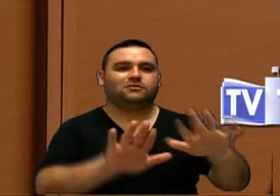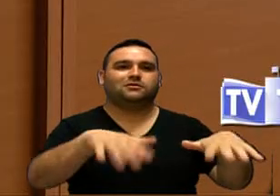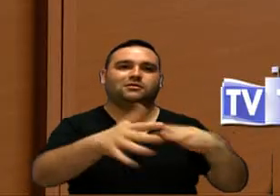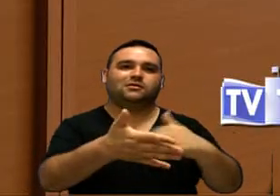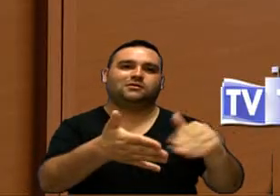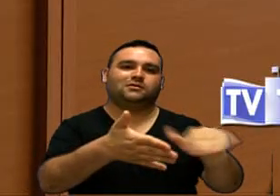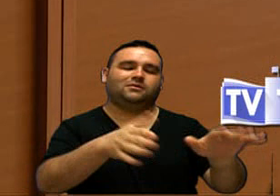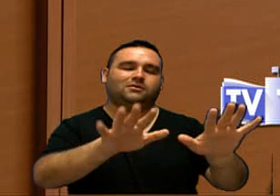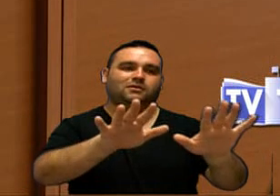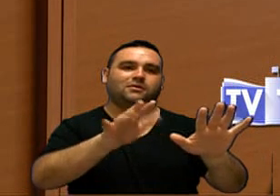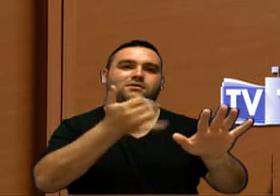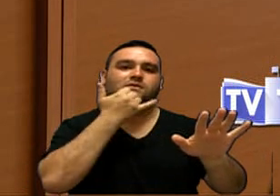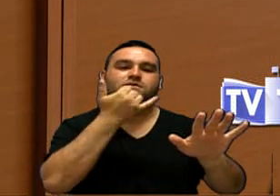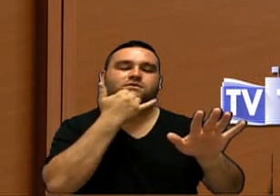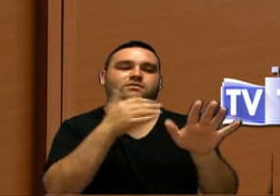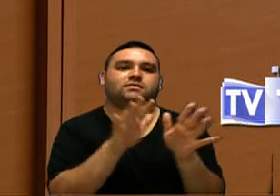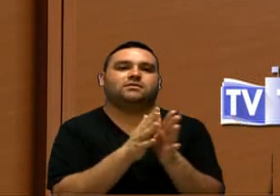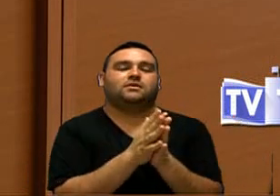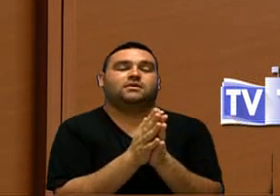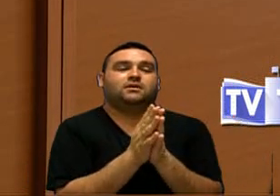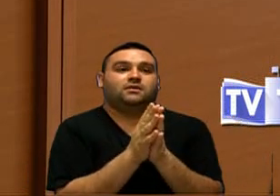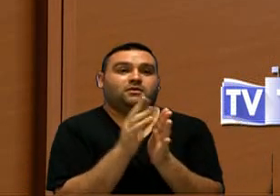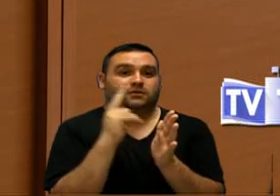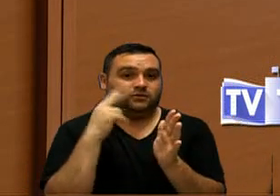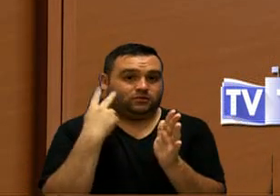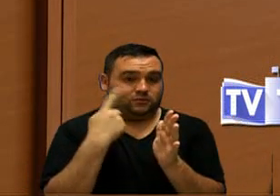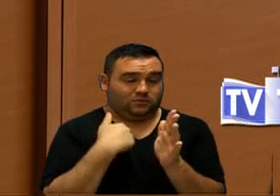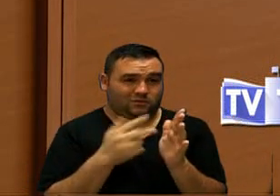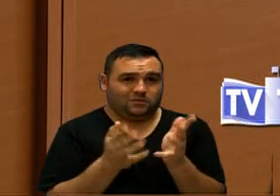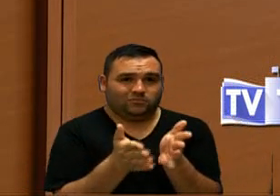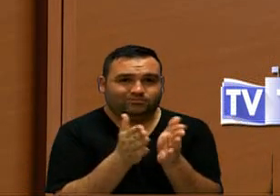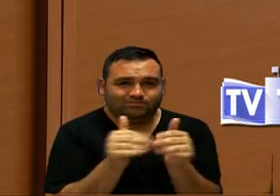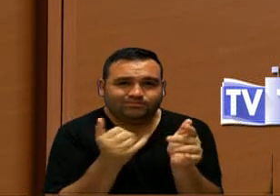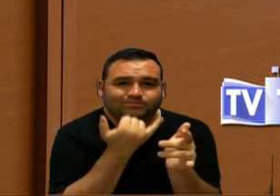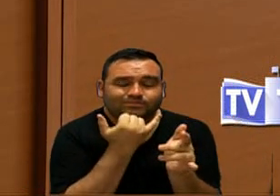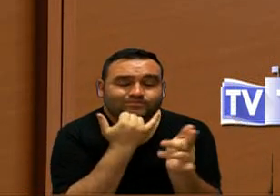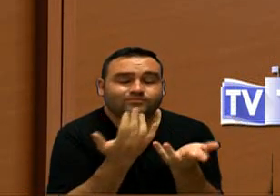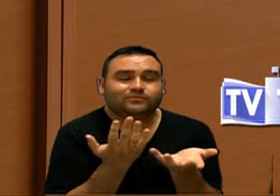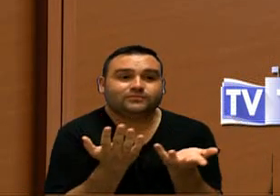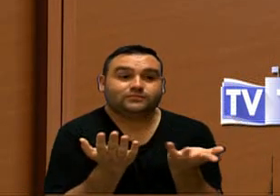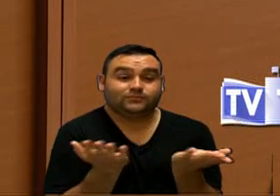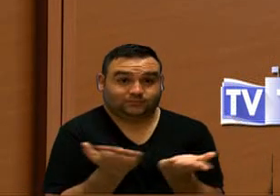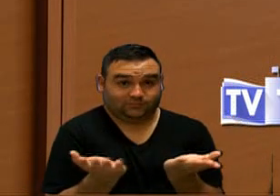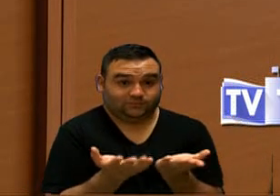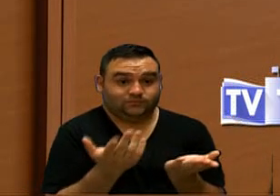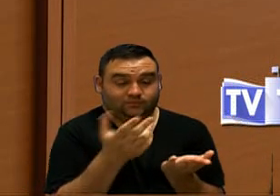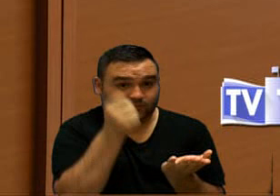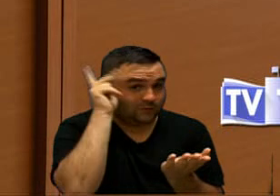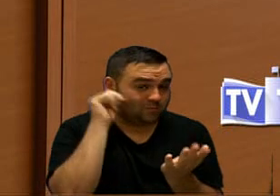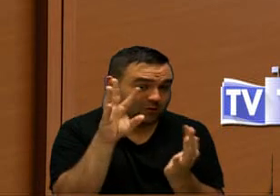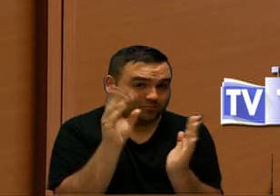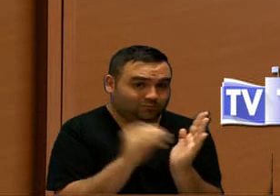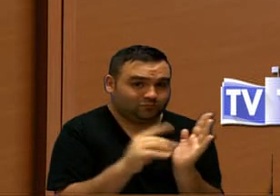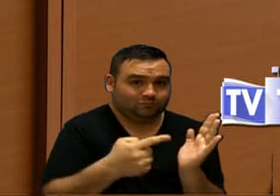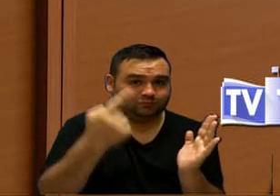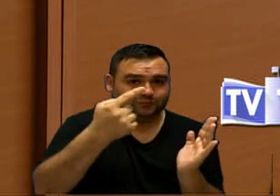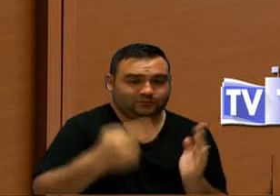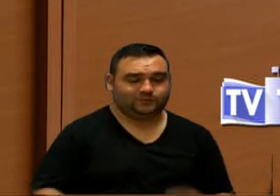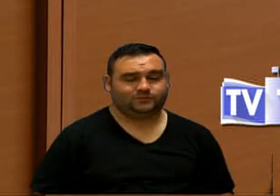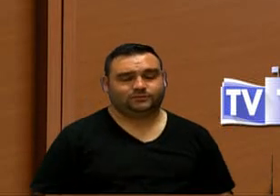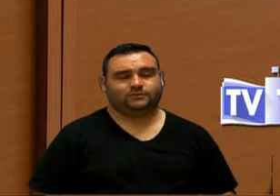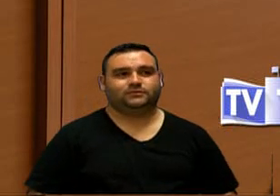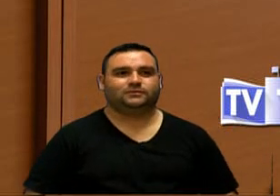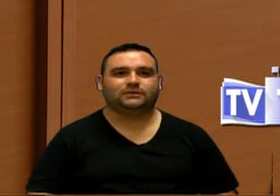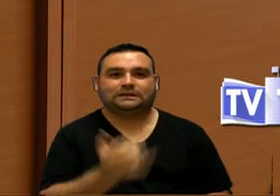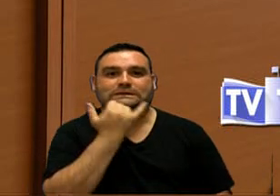Secretário Simei, muito bom dia. Desculpa, na boa. Vereador Vanderlei Diogo, o senhor me perdoe. O pastor Apolo estava inscrito?